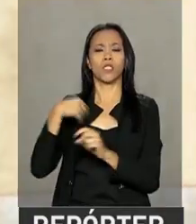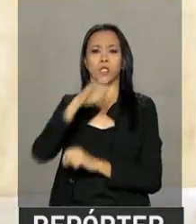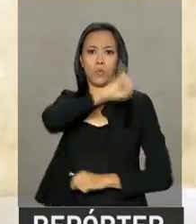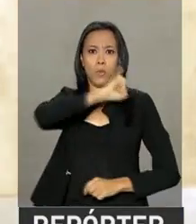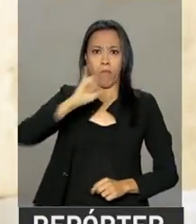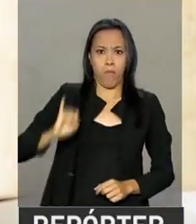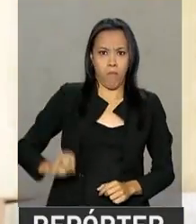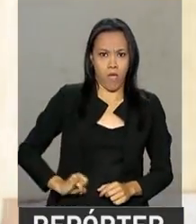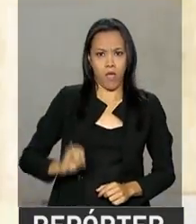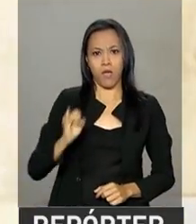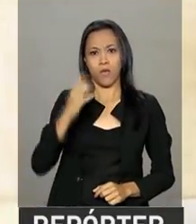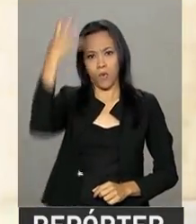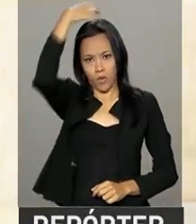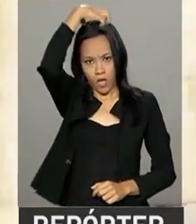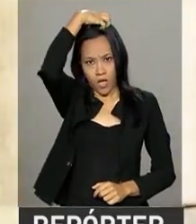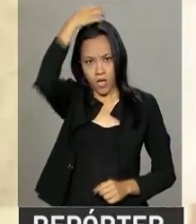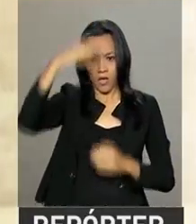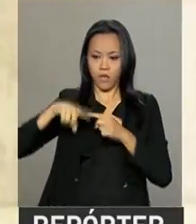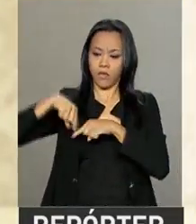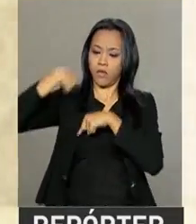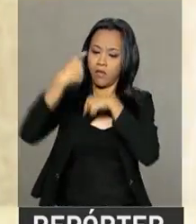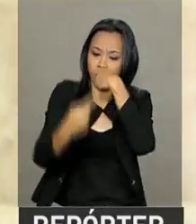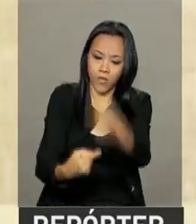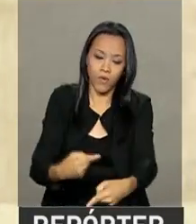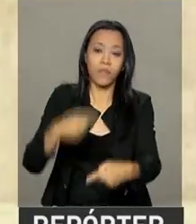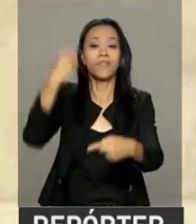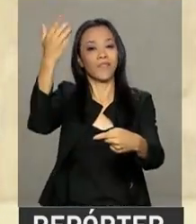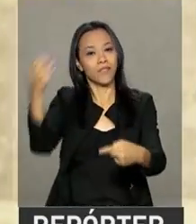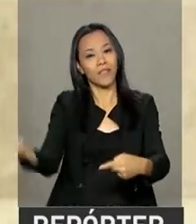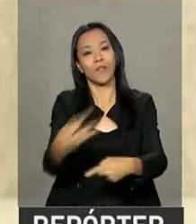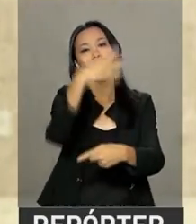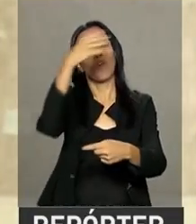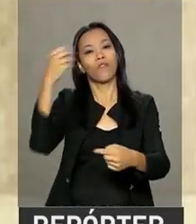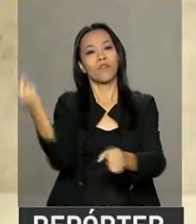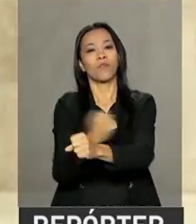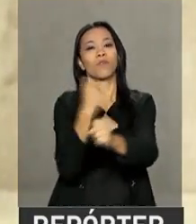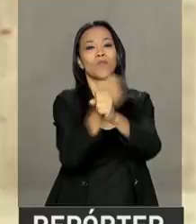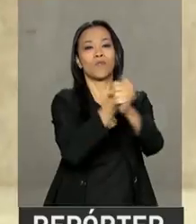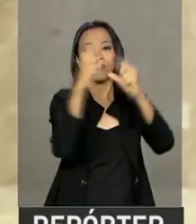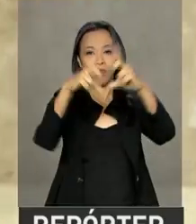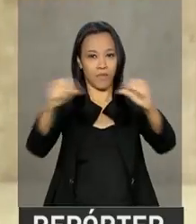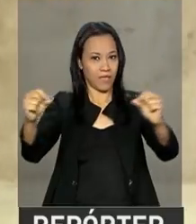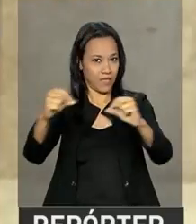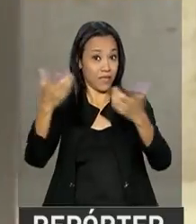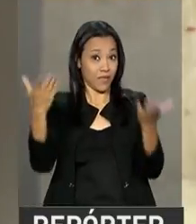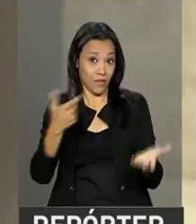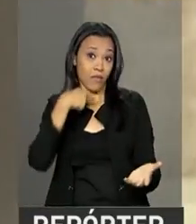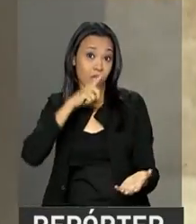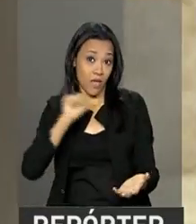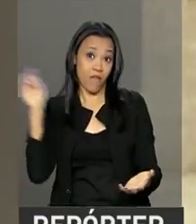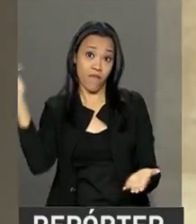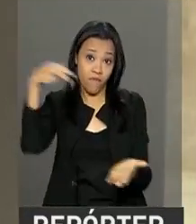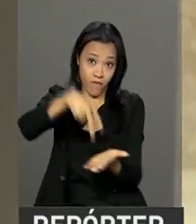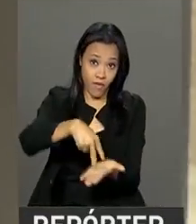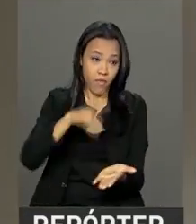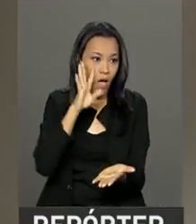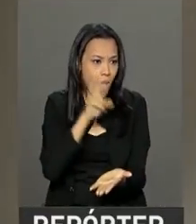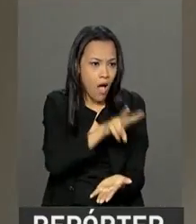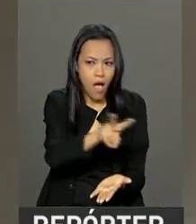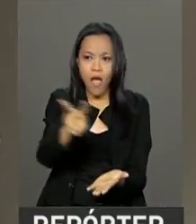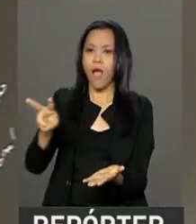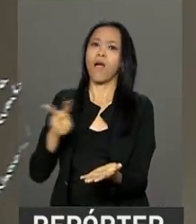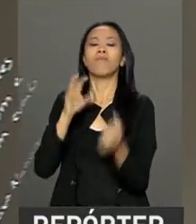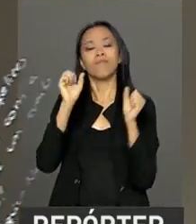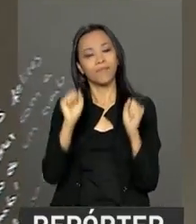e se encerra com documentos da construção da Nova Capital Federal e quem vem aqui conferir tudo isso